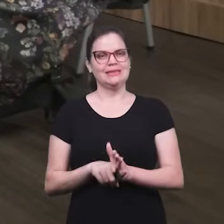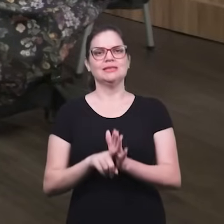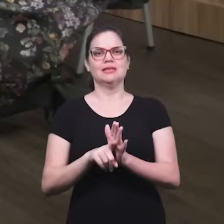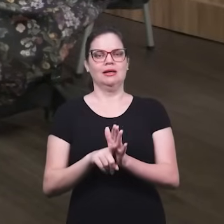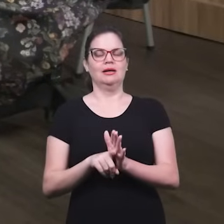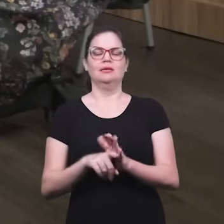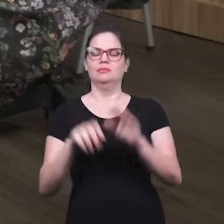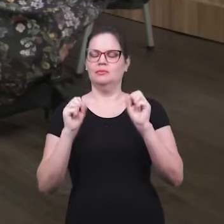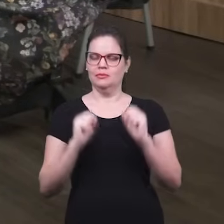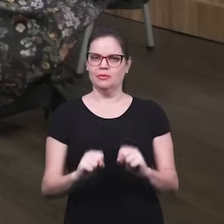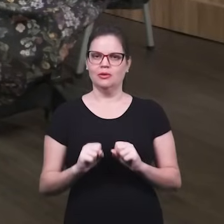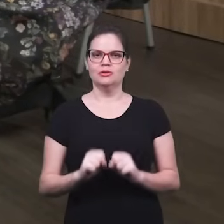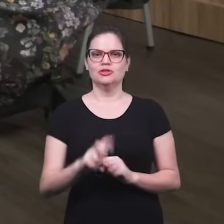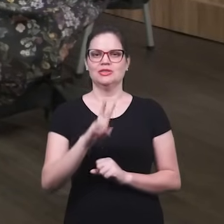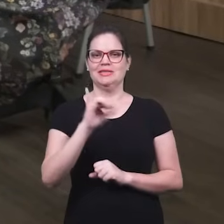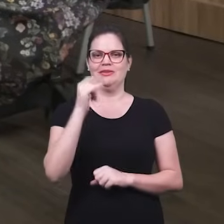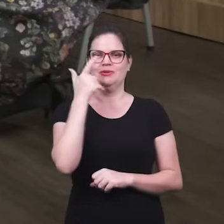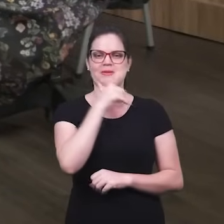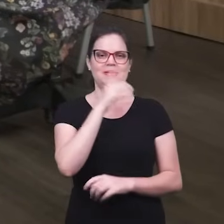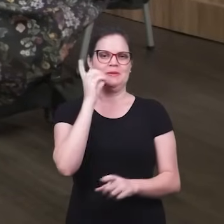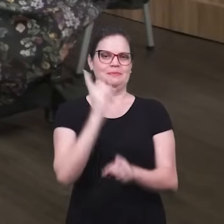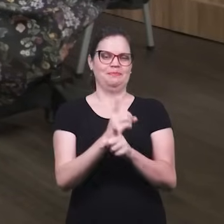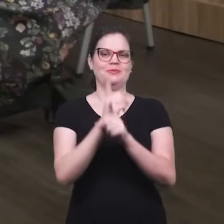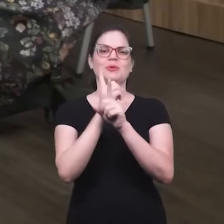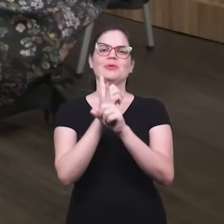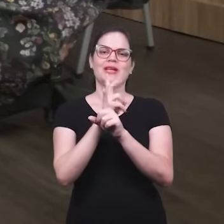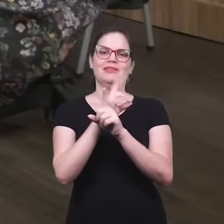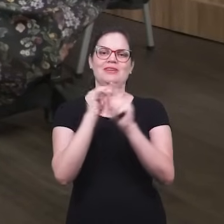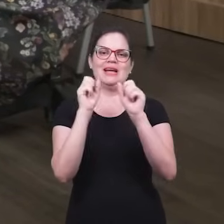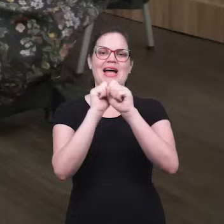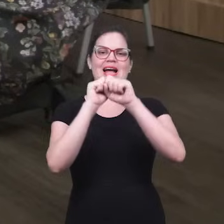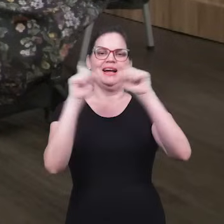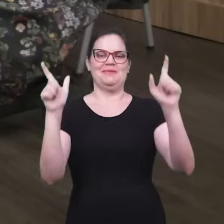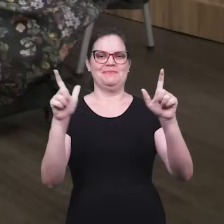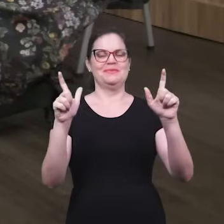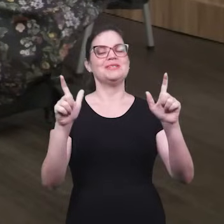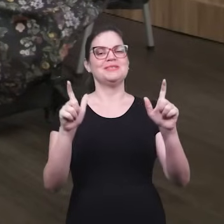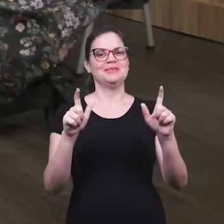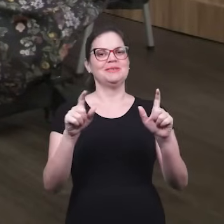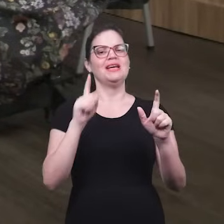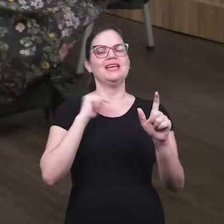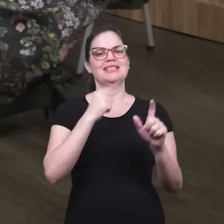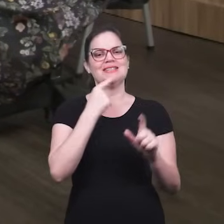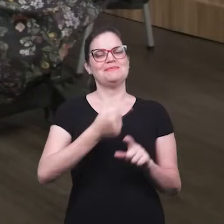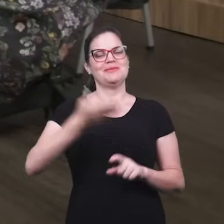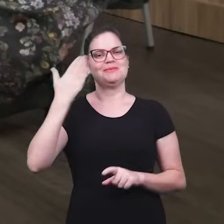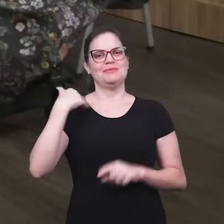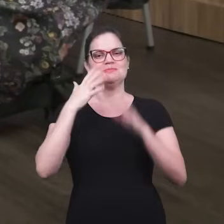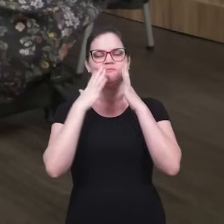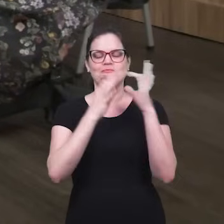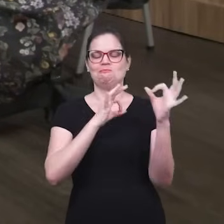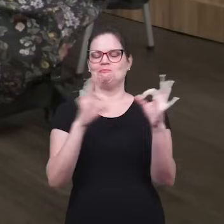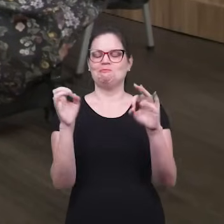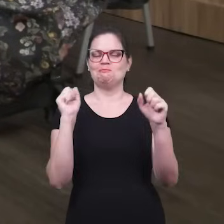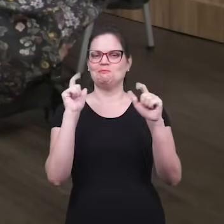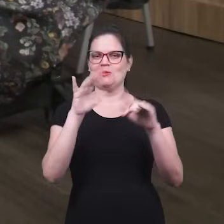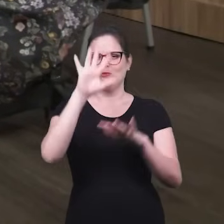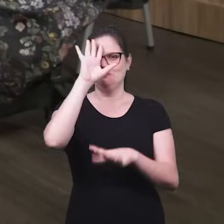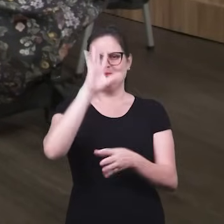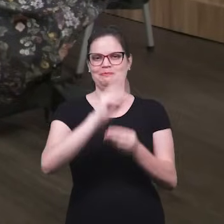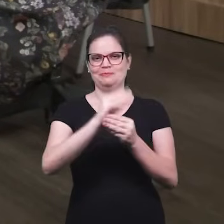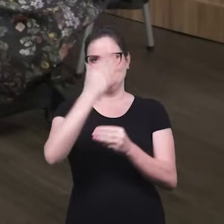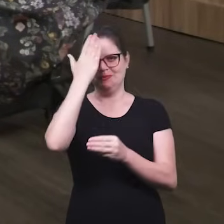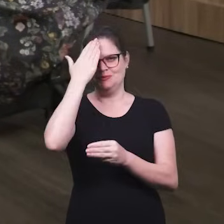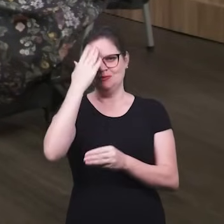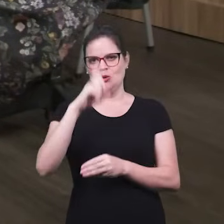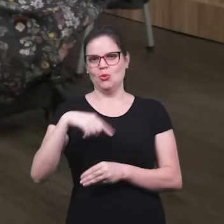lupinha dentro do canal e você vai achar onde está o programa da semana passada, vai assistir, vai receber uma bênção e vai